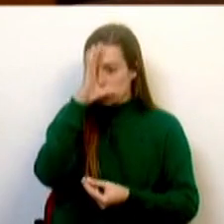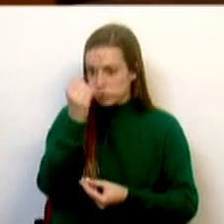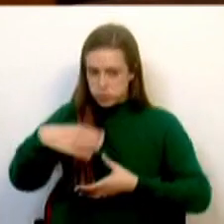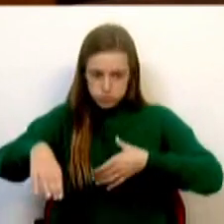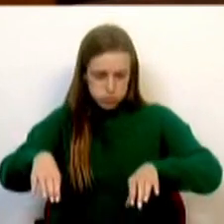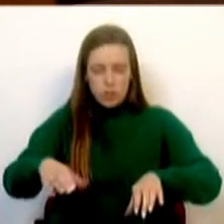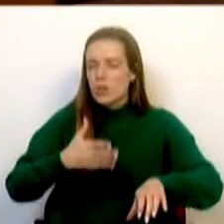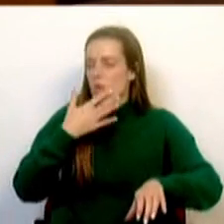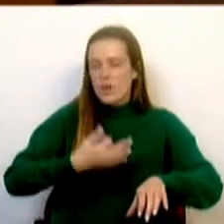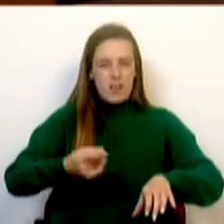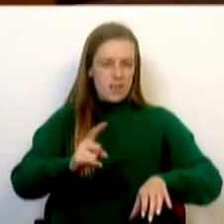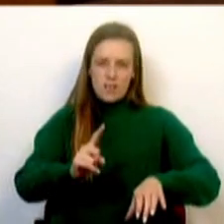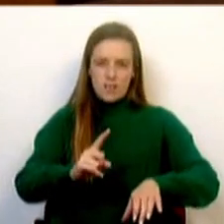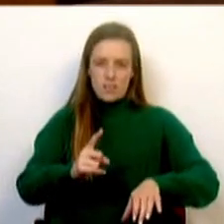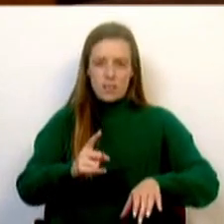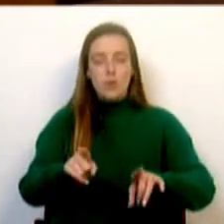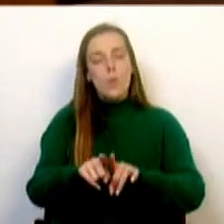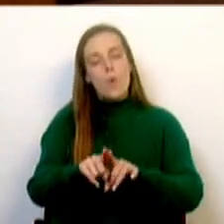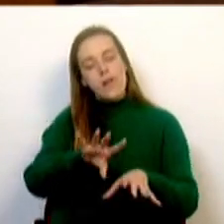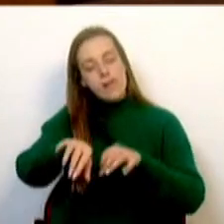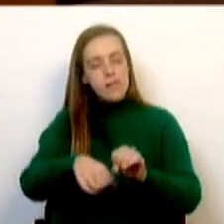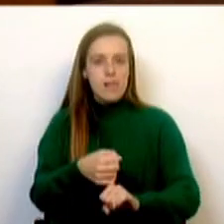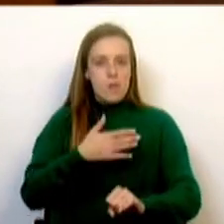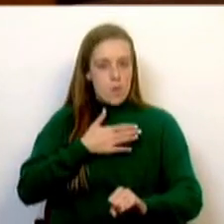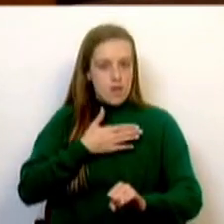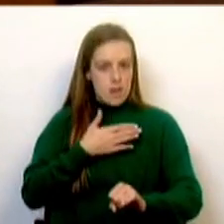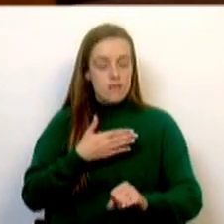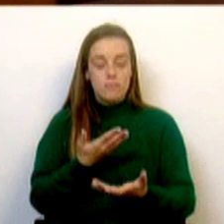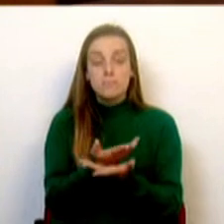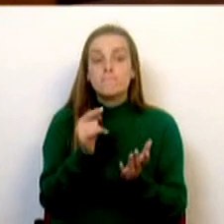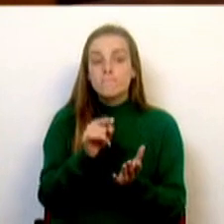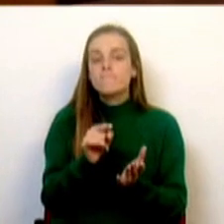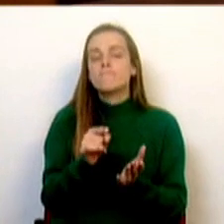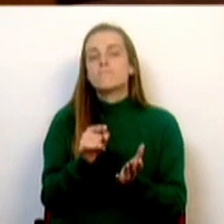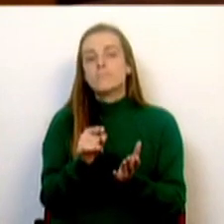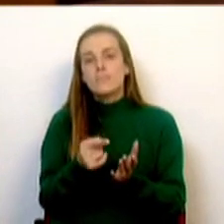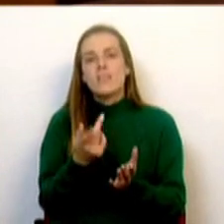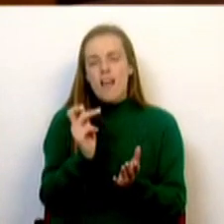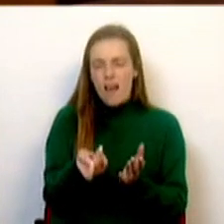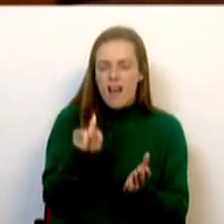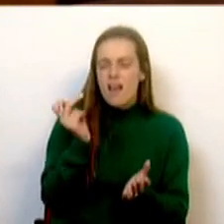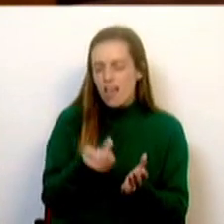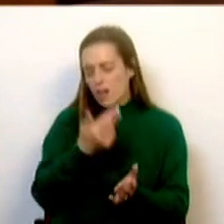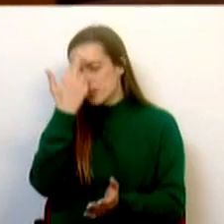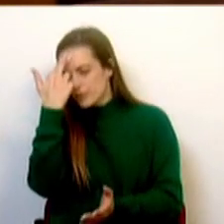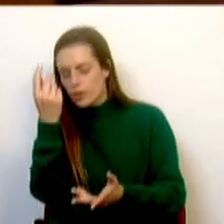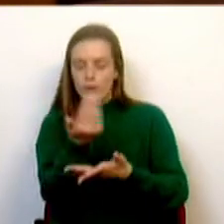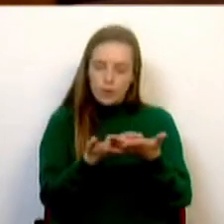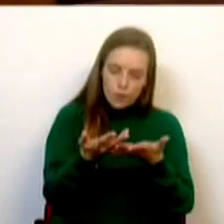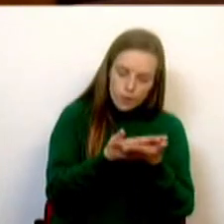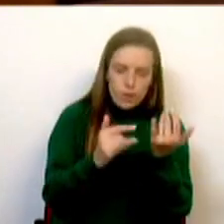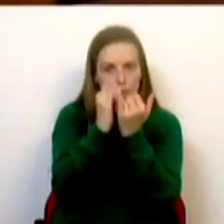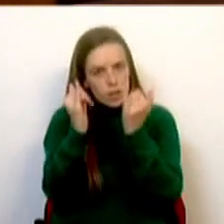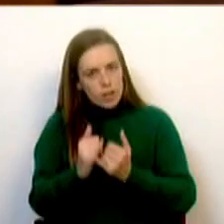e tudo tem feito para a boicotar. E é assim que, apesar de décadas de esforços e negociações